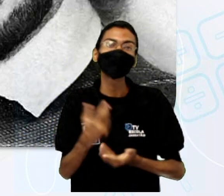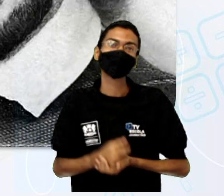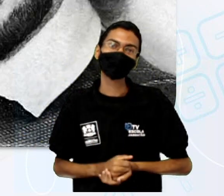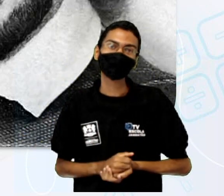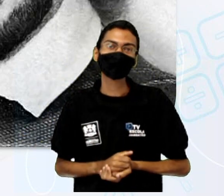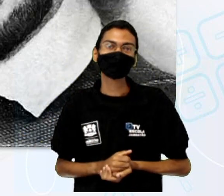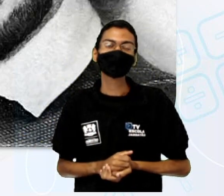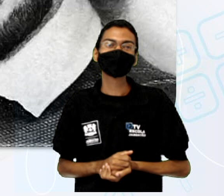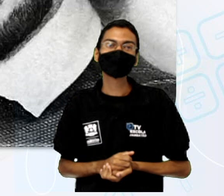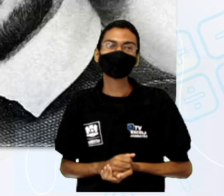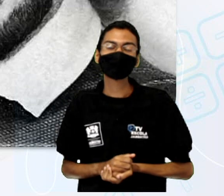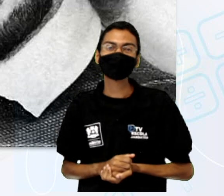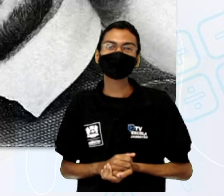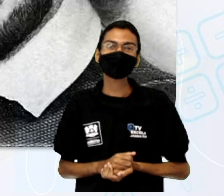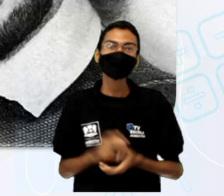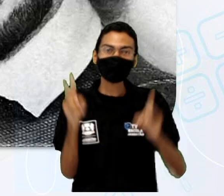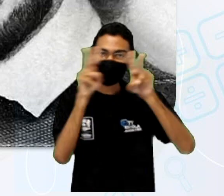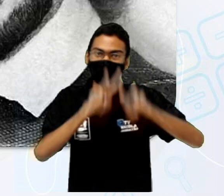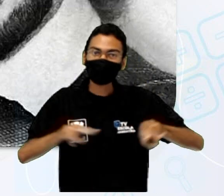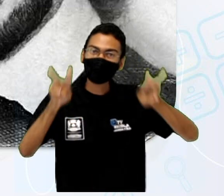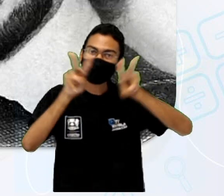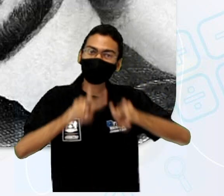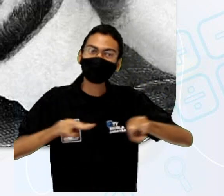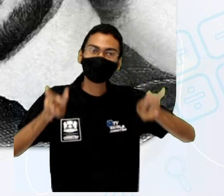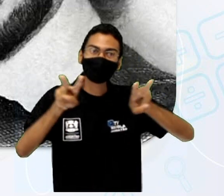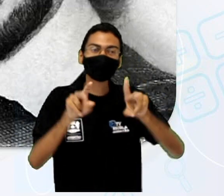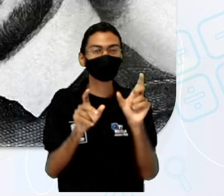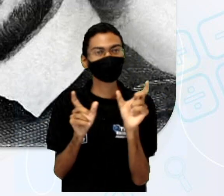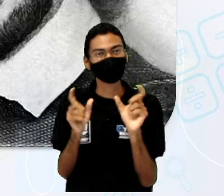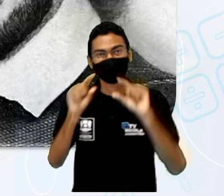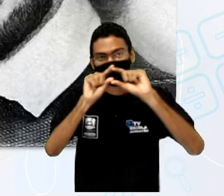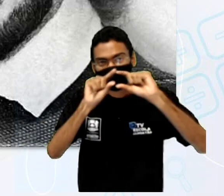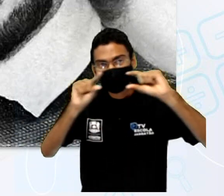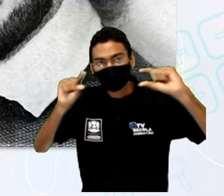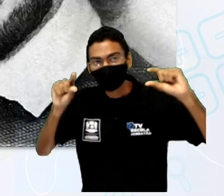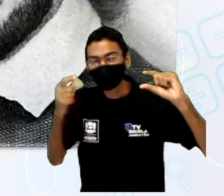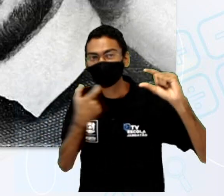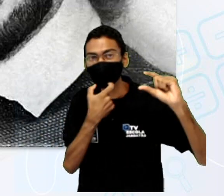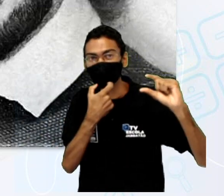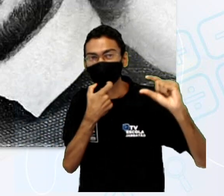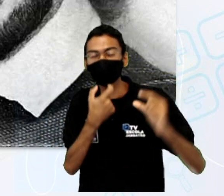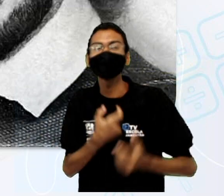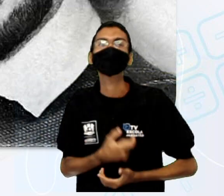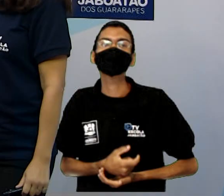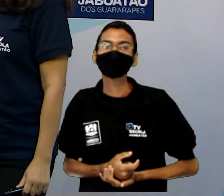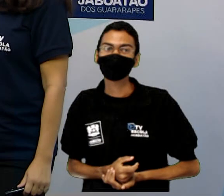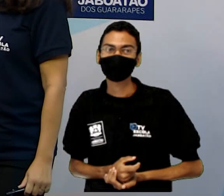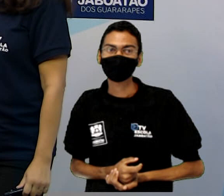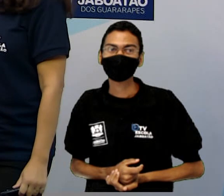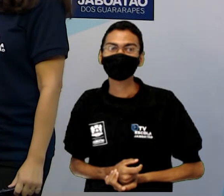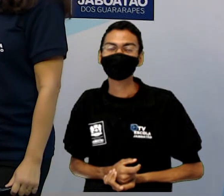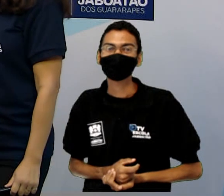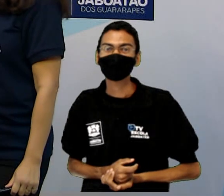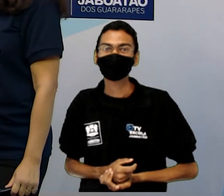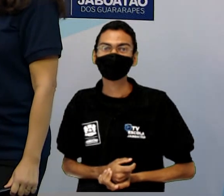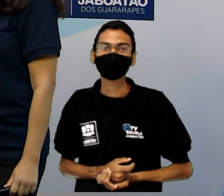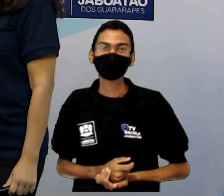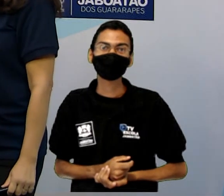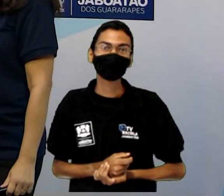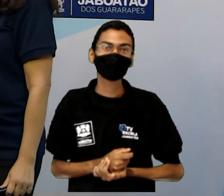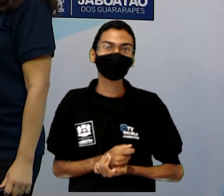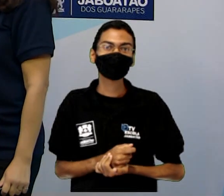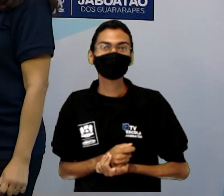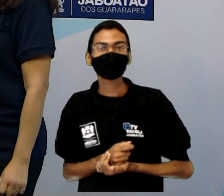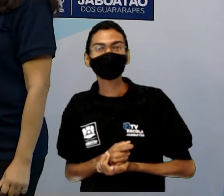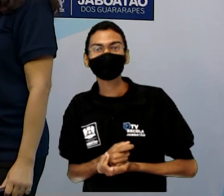gente. Aqui, ó, to be or not to be, that is the question. Ser ou não ser,